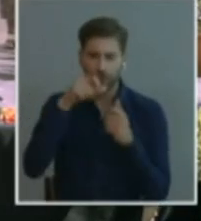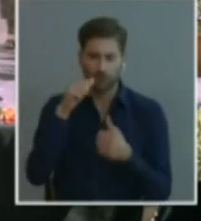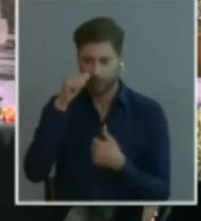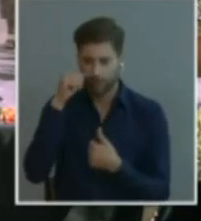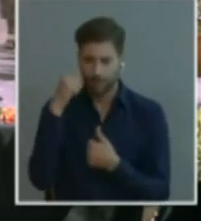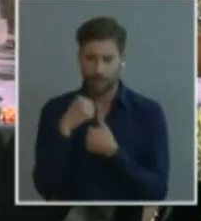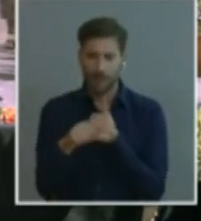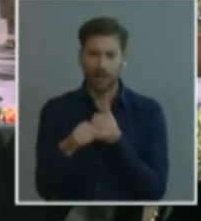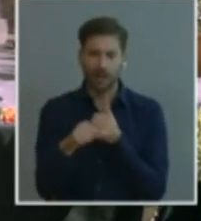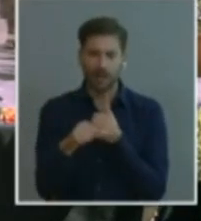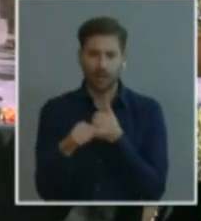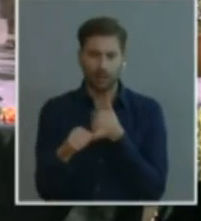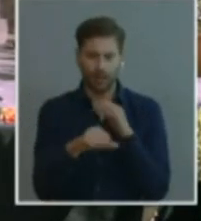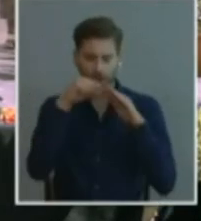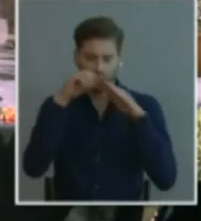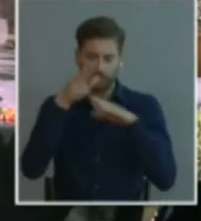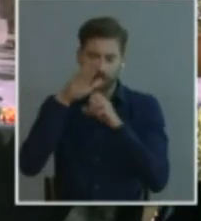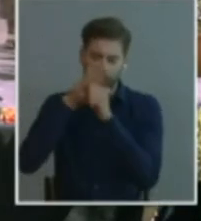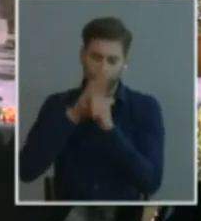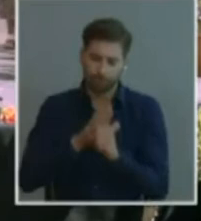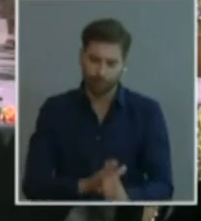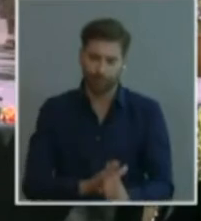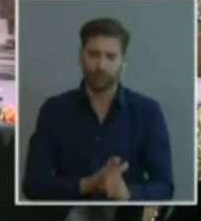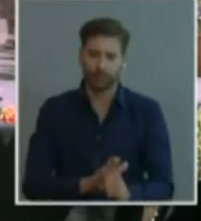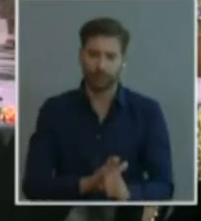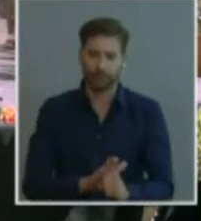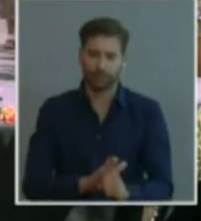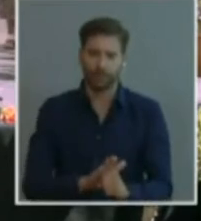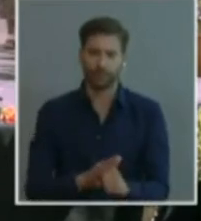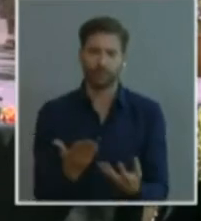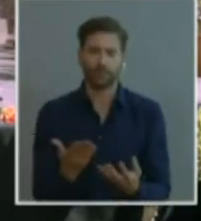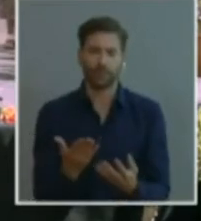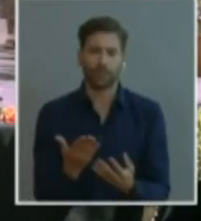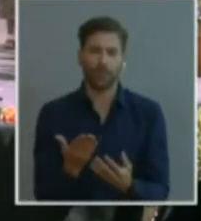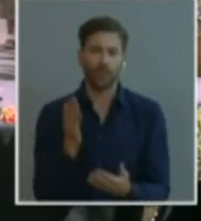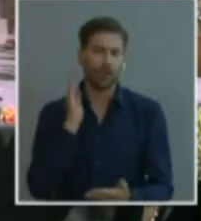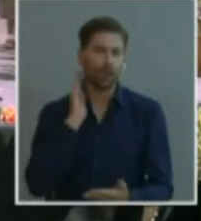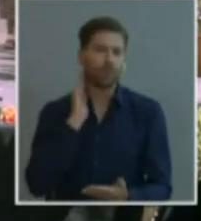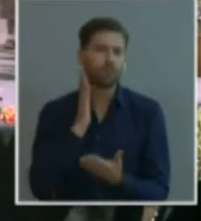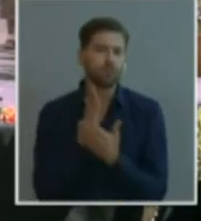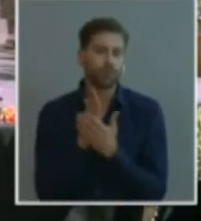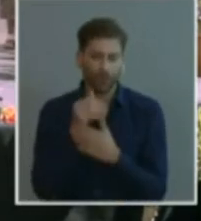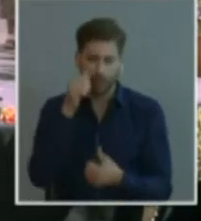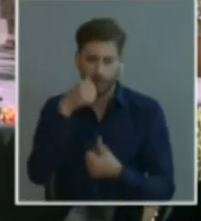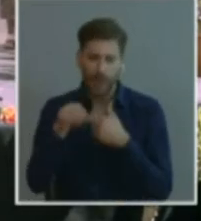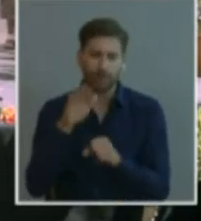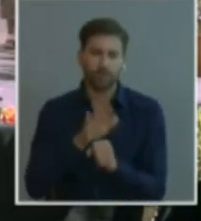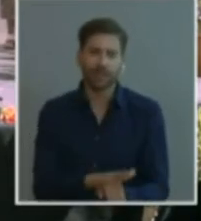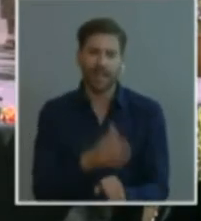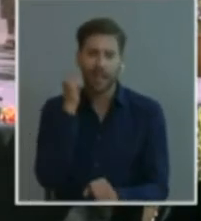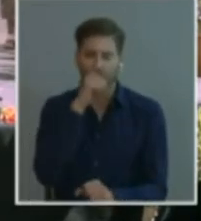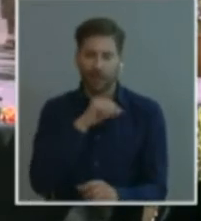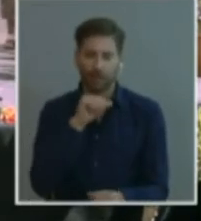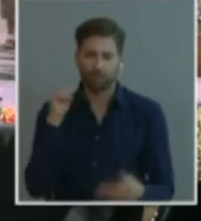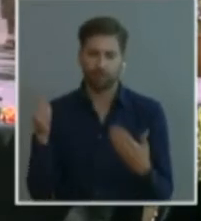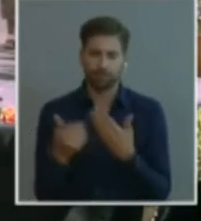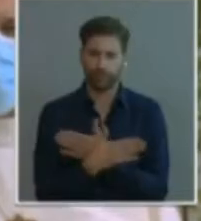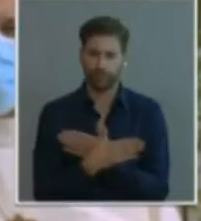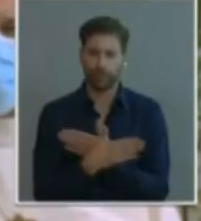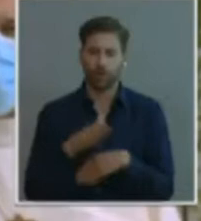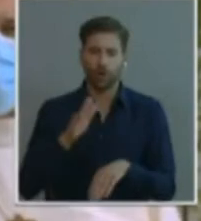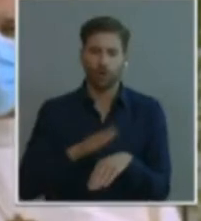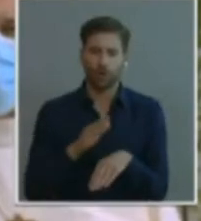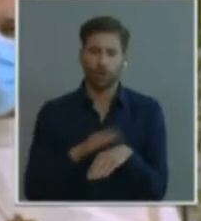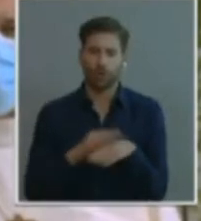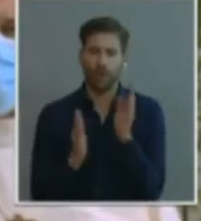debaixo dos seus pés. E o último inimigo a ser aniquilado é a morte, porque Deus